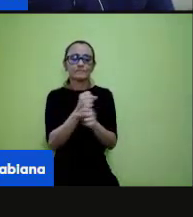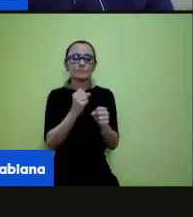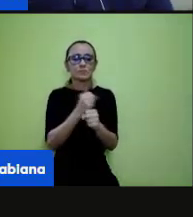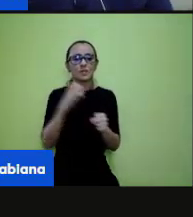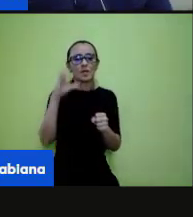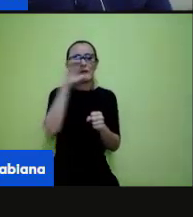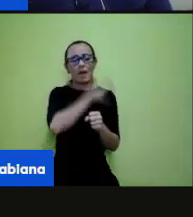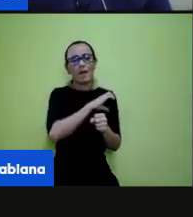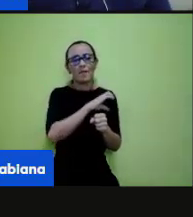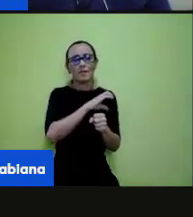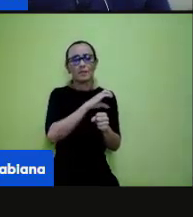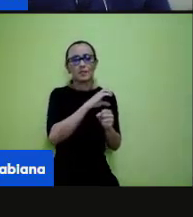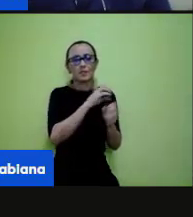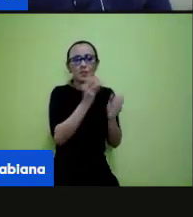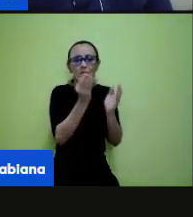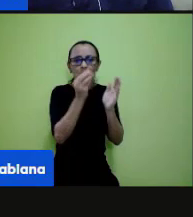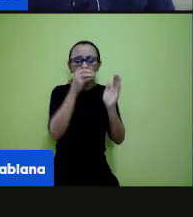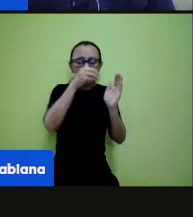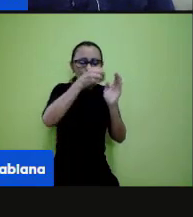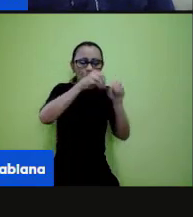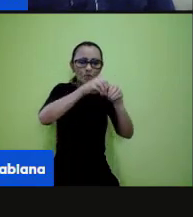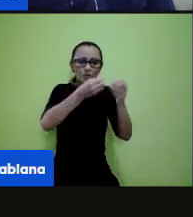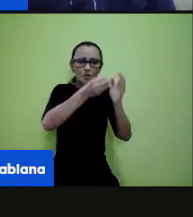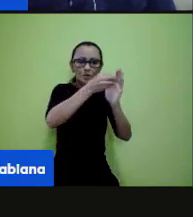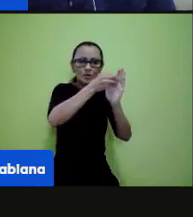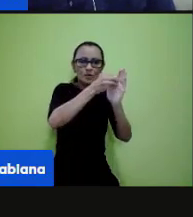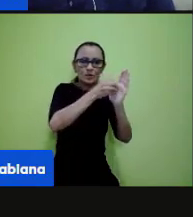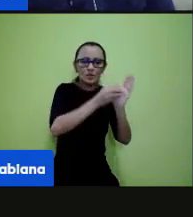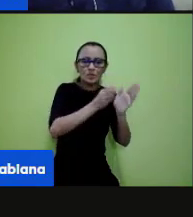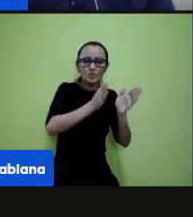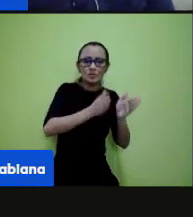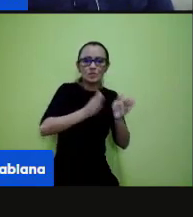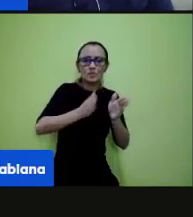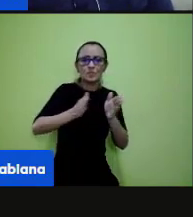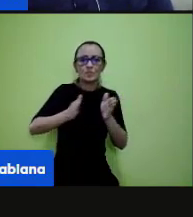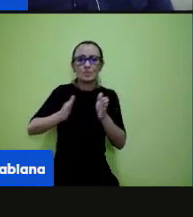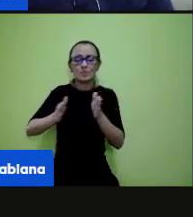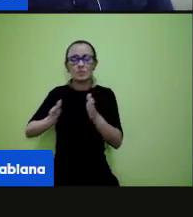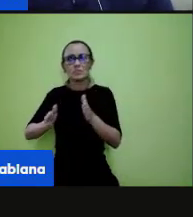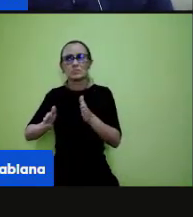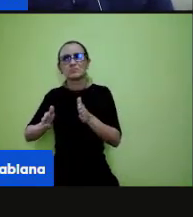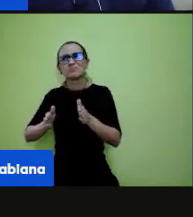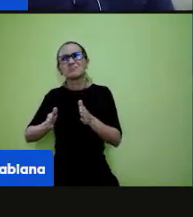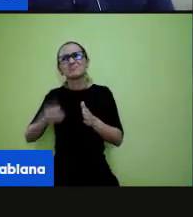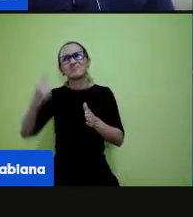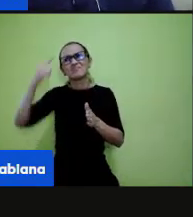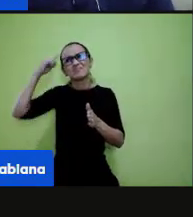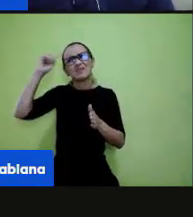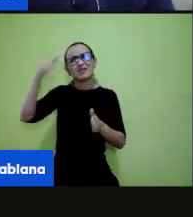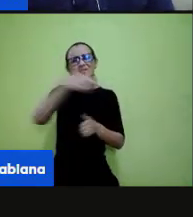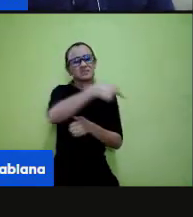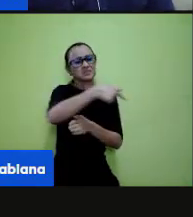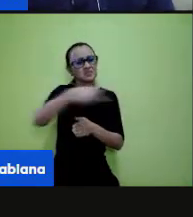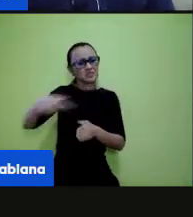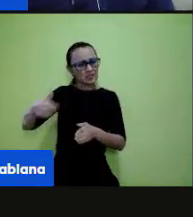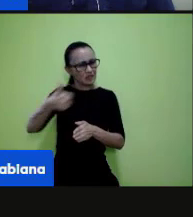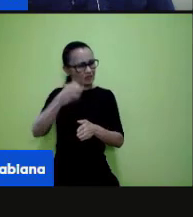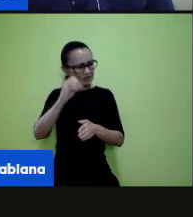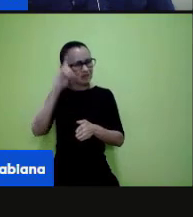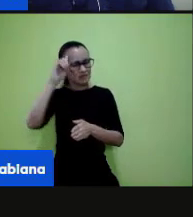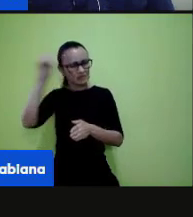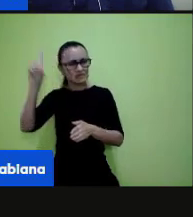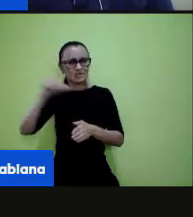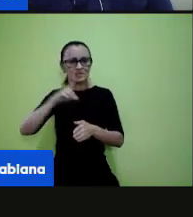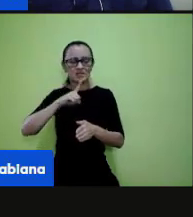de ovo a pupa ou até o mosquito adulto, em média de 7 a 10 dias, nós temos uma população nova